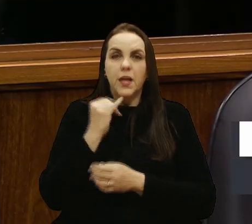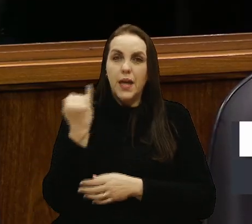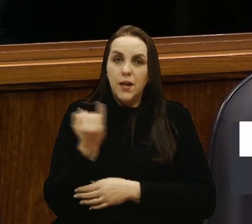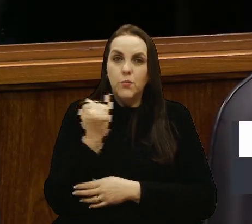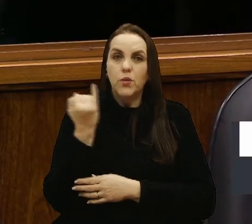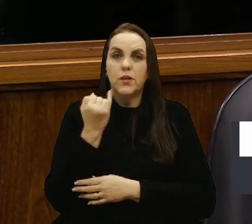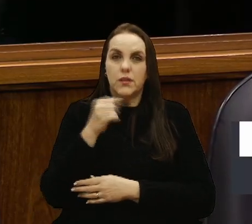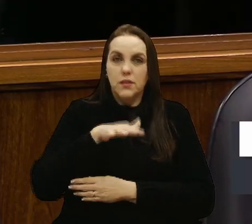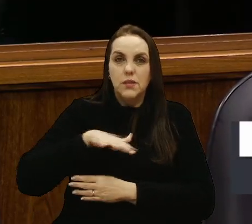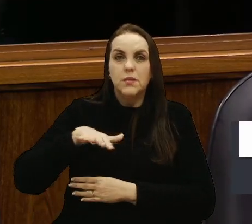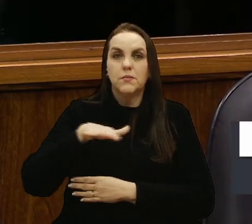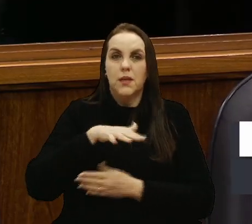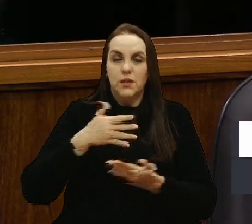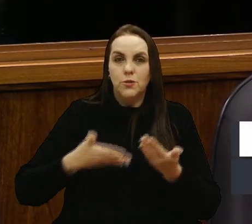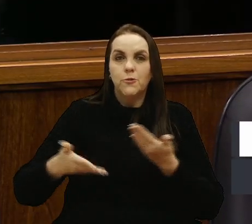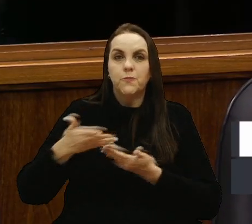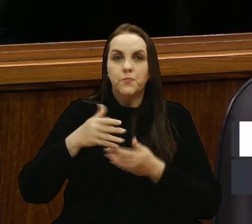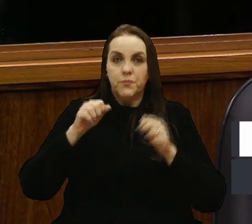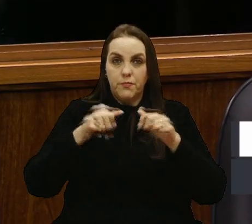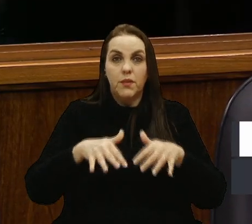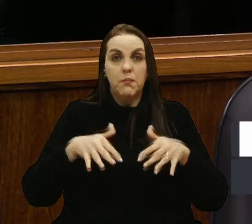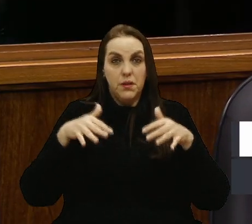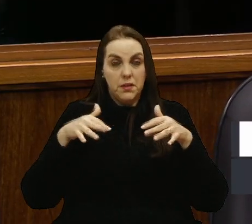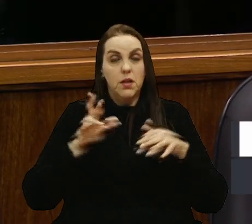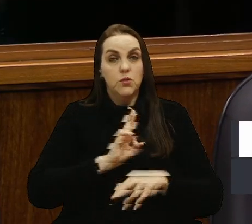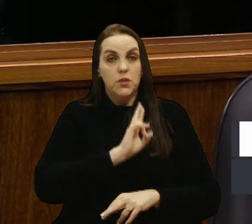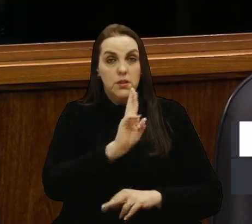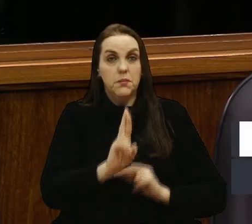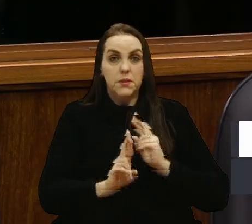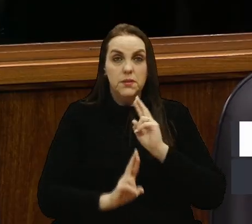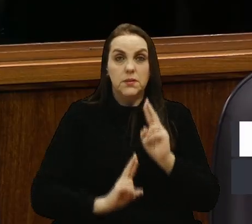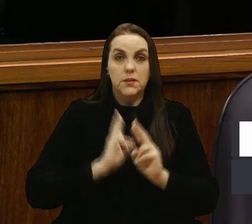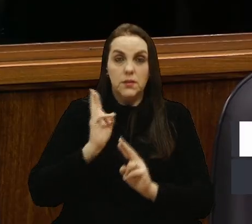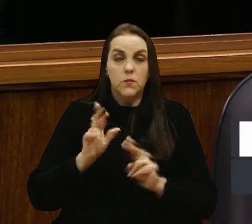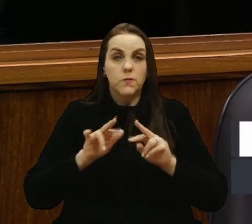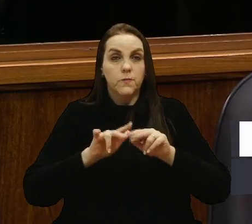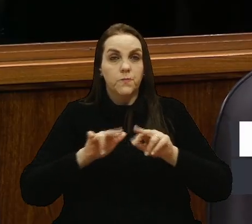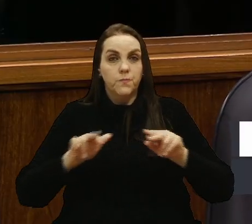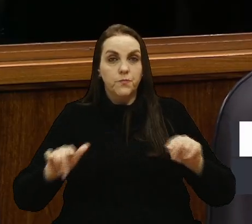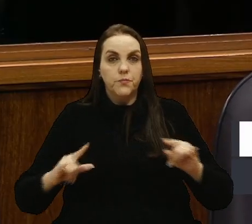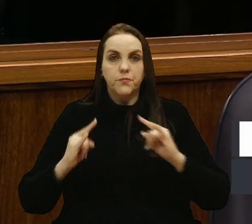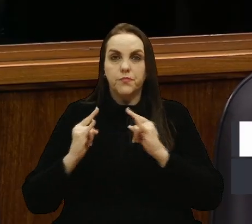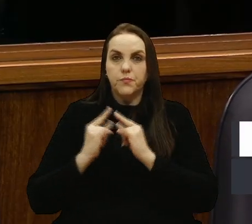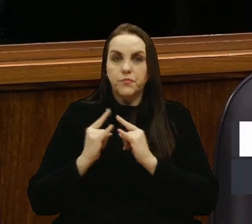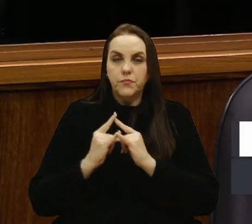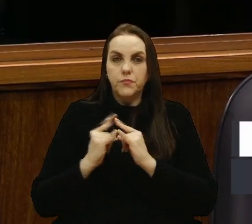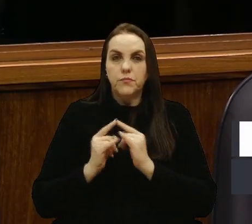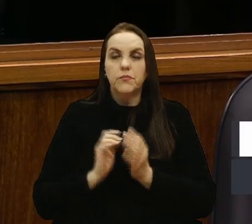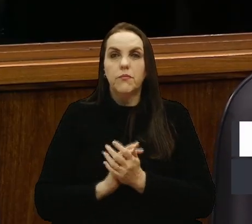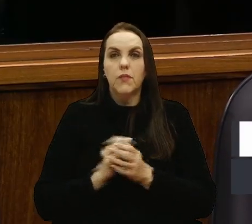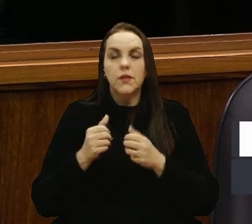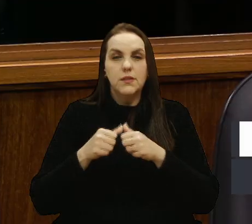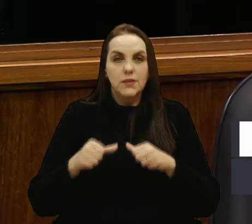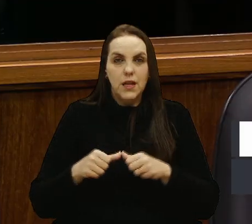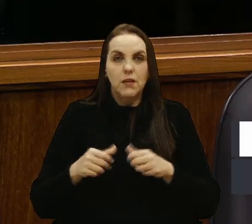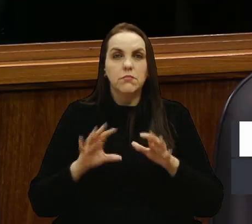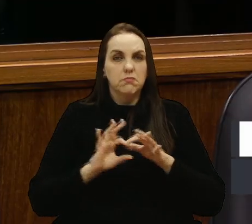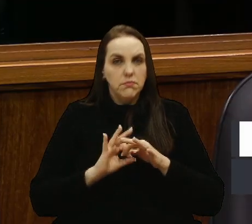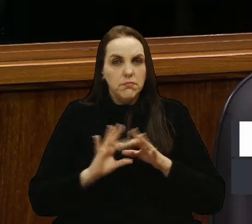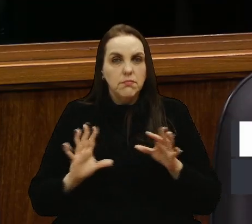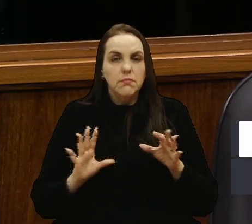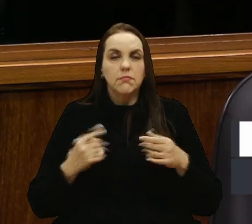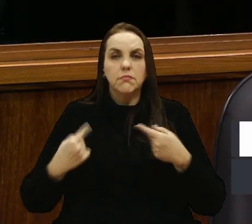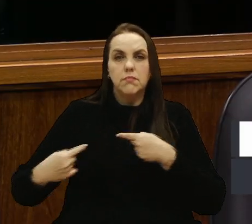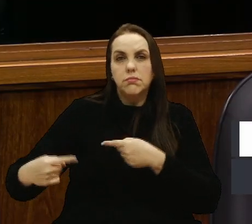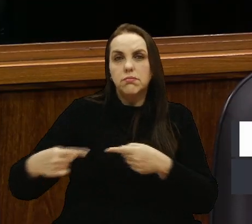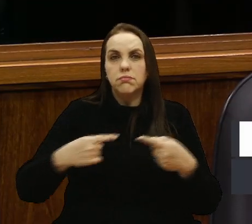espaço. Tínhamos esse plenário muito representativo, diversas entidades que estavam dispostas a